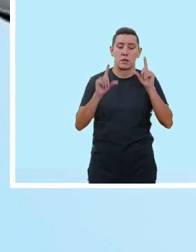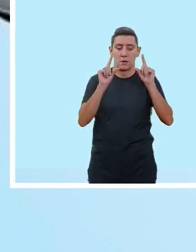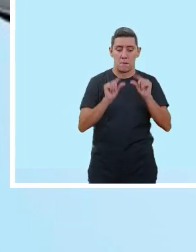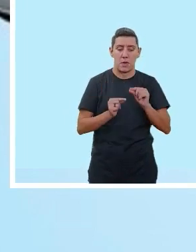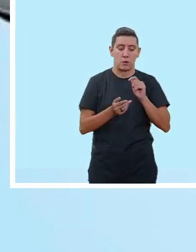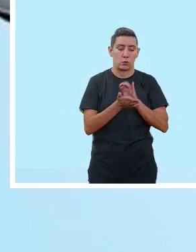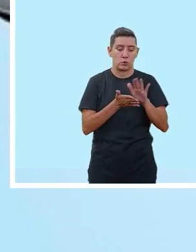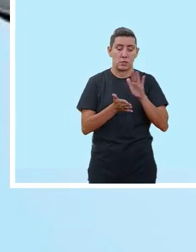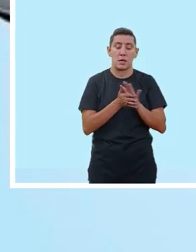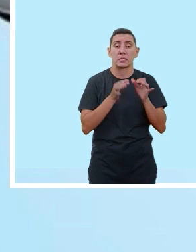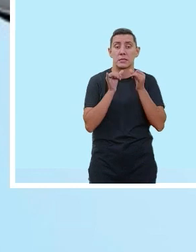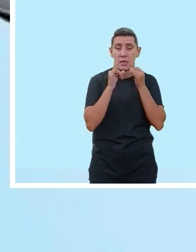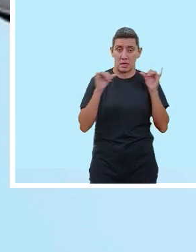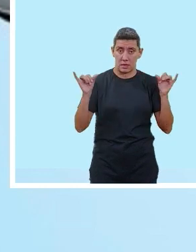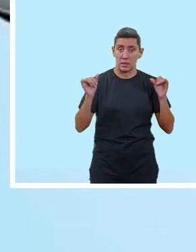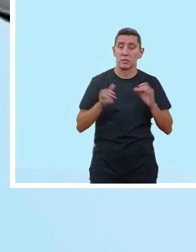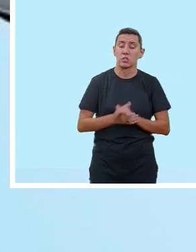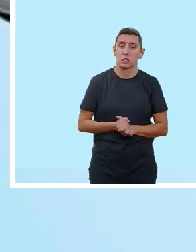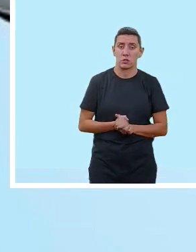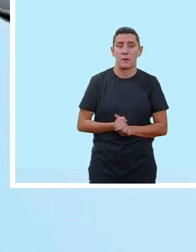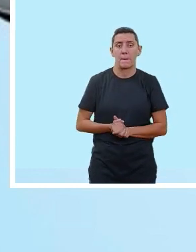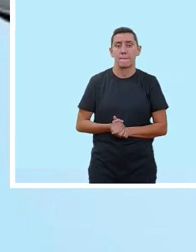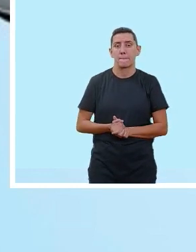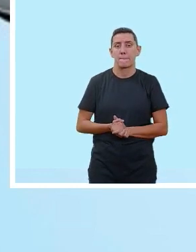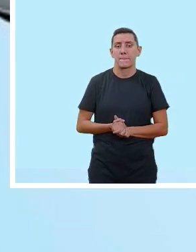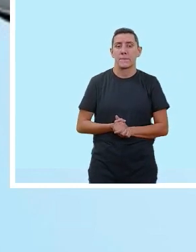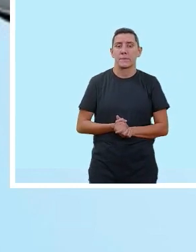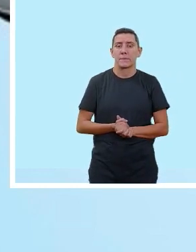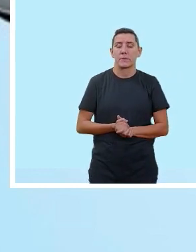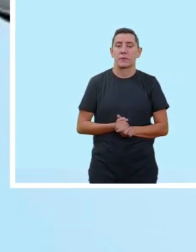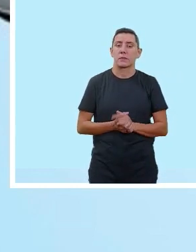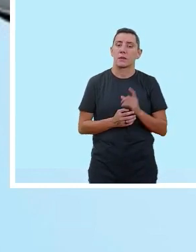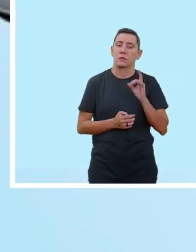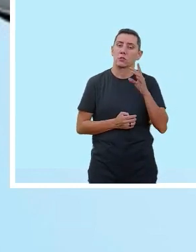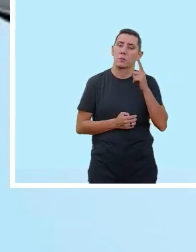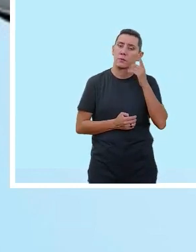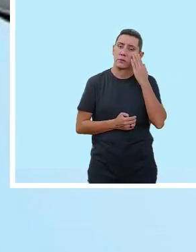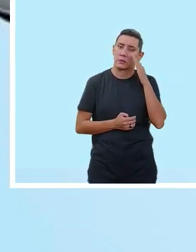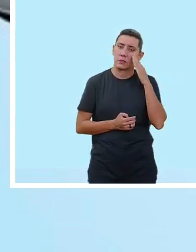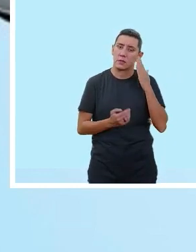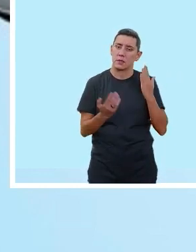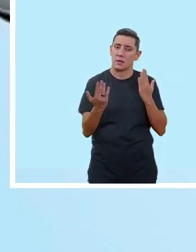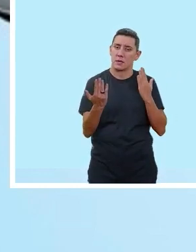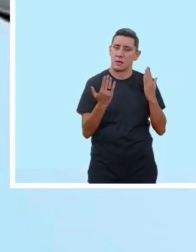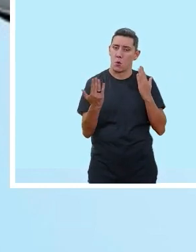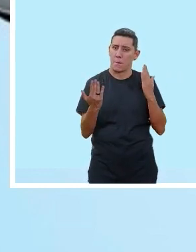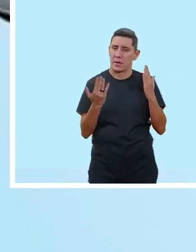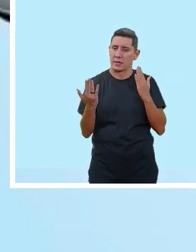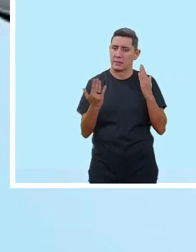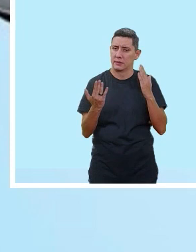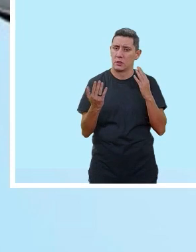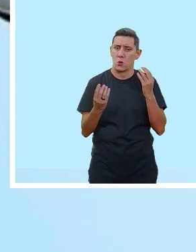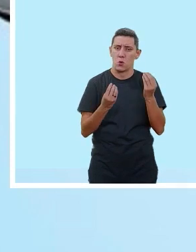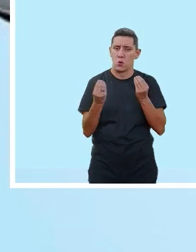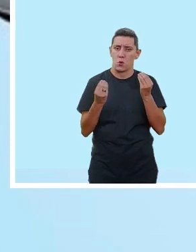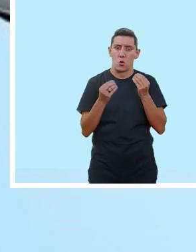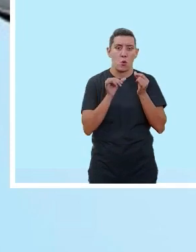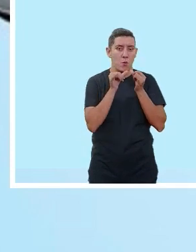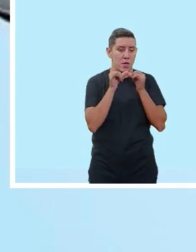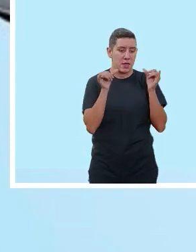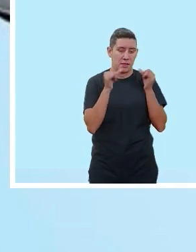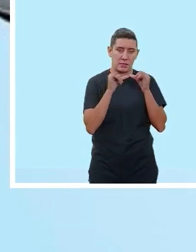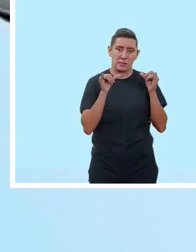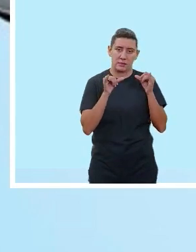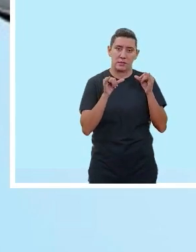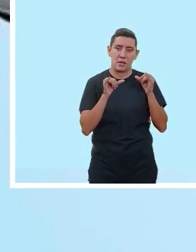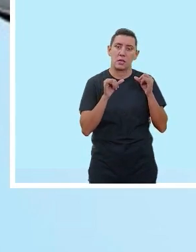né? Então aqui, só para fazer o equivalente em carbono, né, que é sempre a média que nós usamos aqui, né? Então aqui a gente tem uma